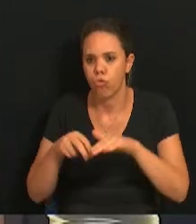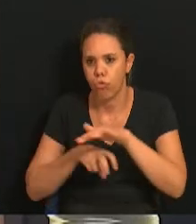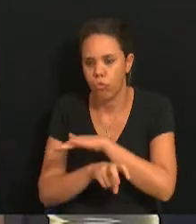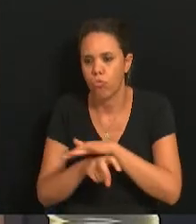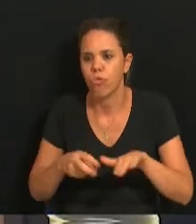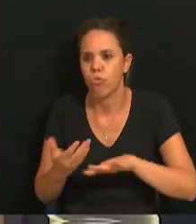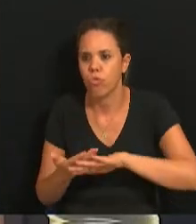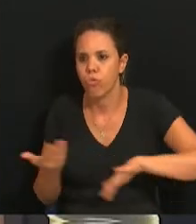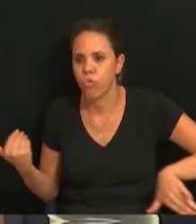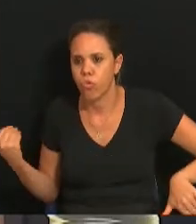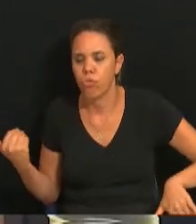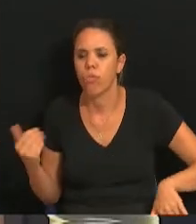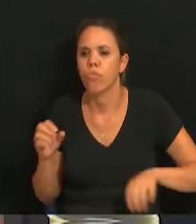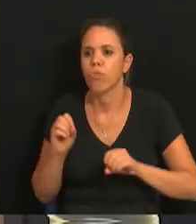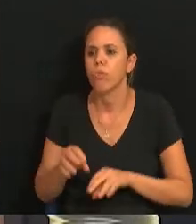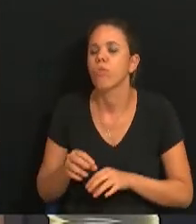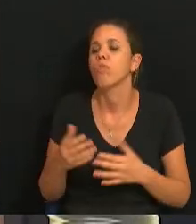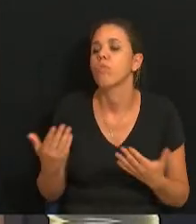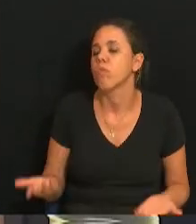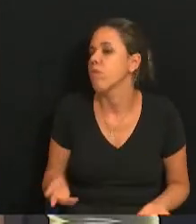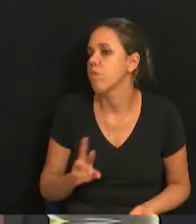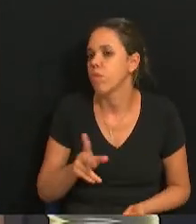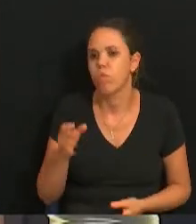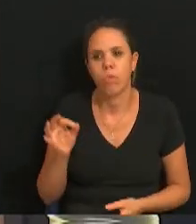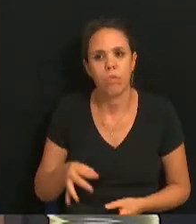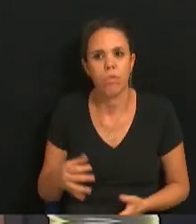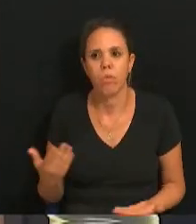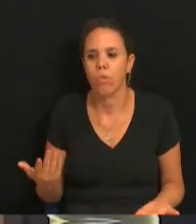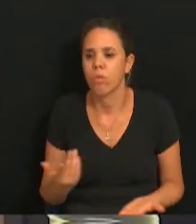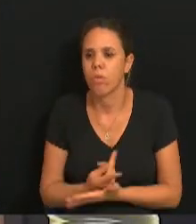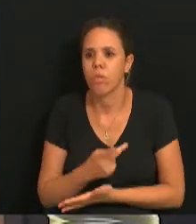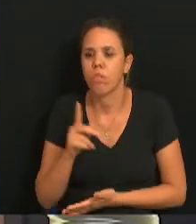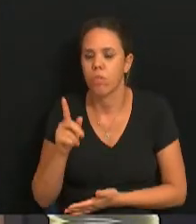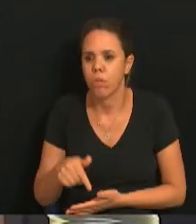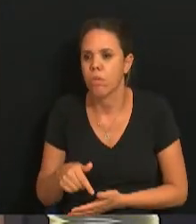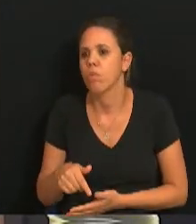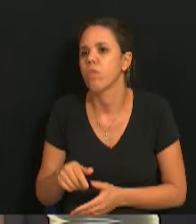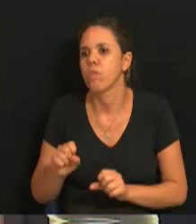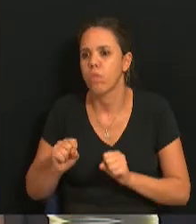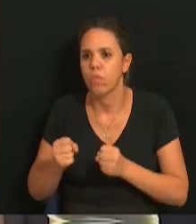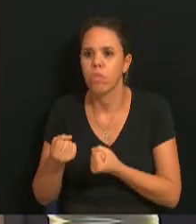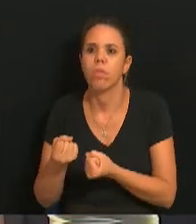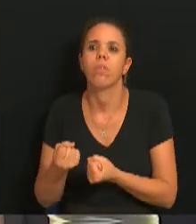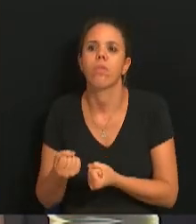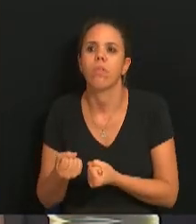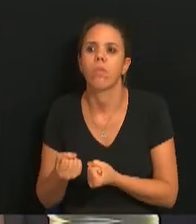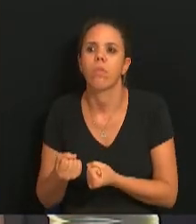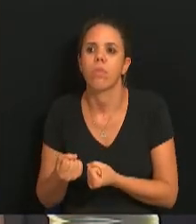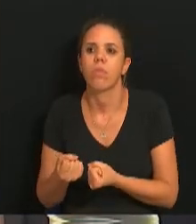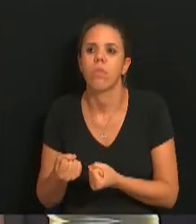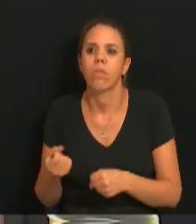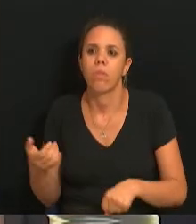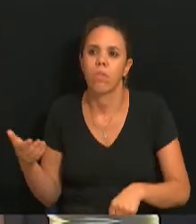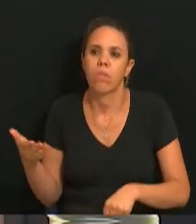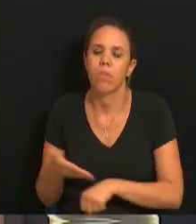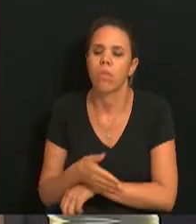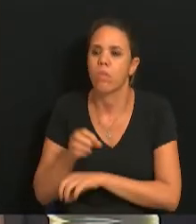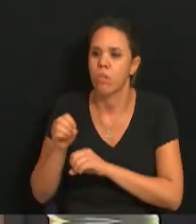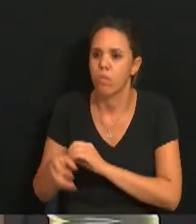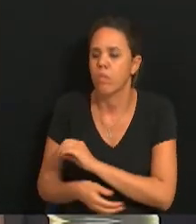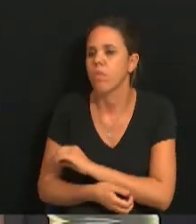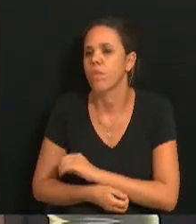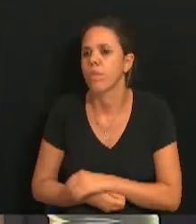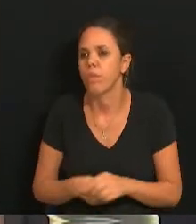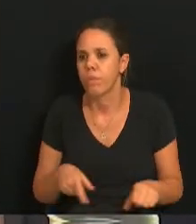indissociável com o educar? Isso não é justo. Então, eu estou aqui na defesa que eles entrem na classe da educação, que eles